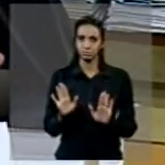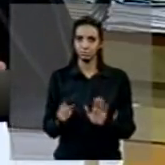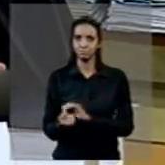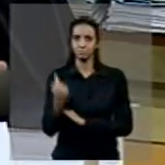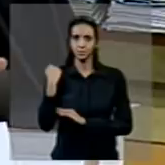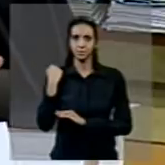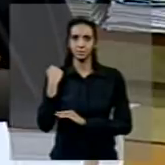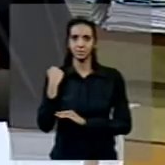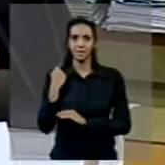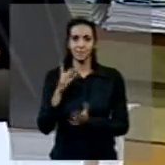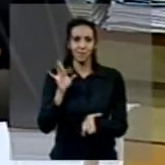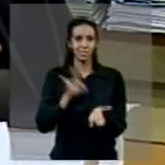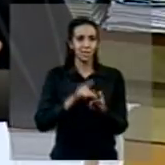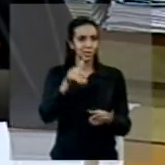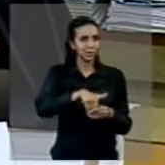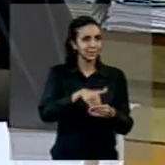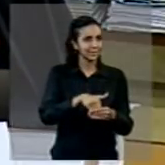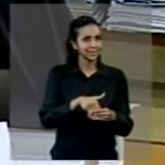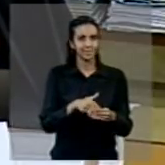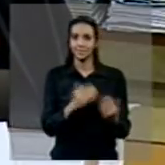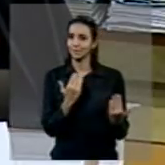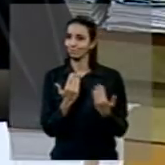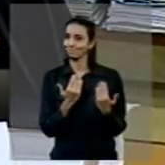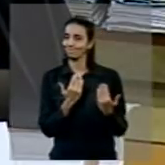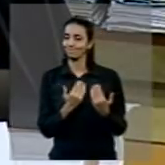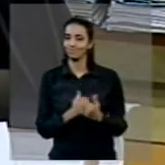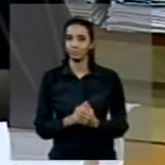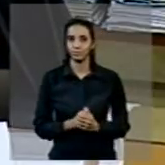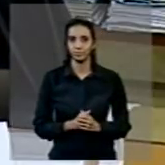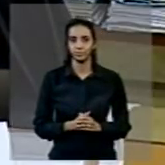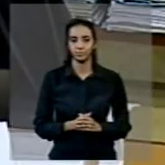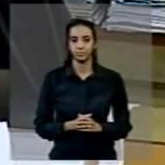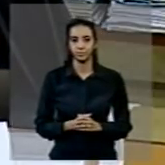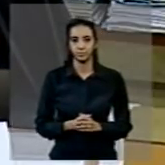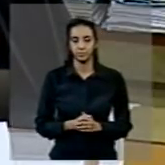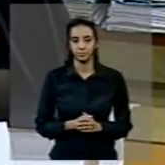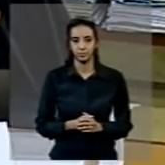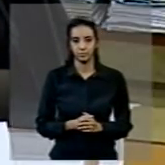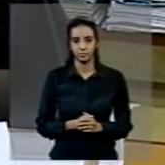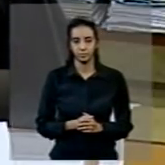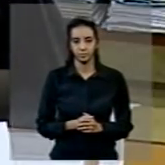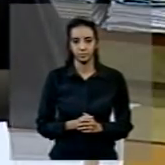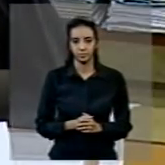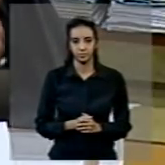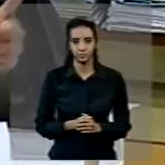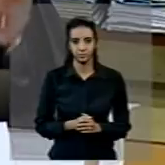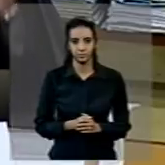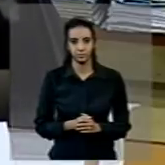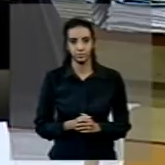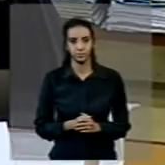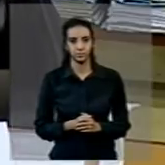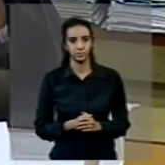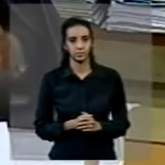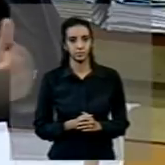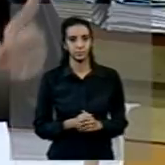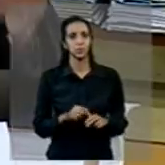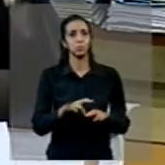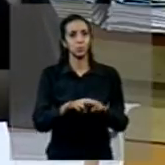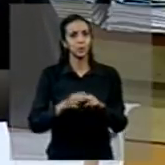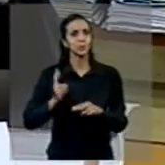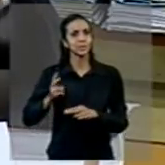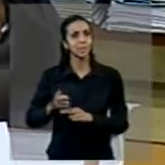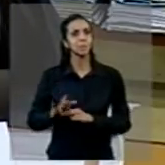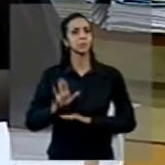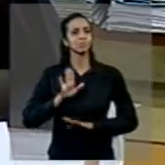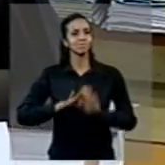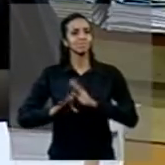comprometida. Por isso, todas essas cautelas às normas